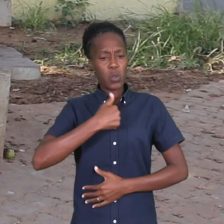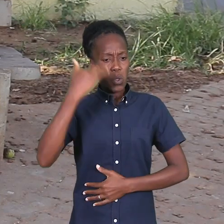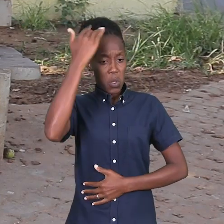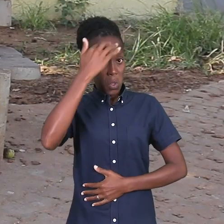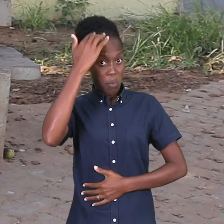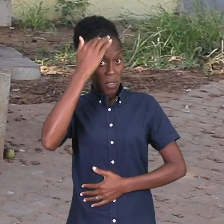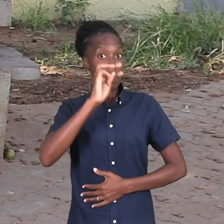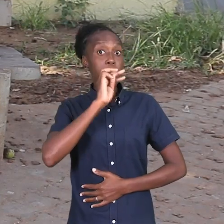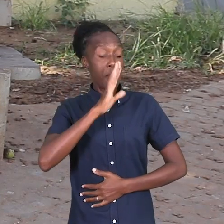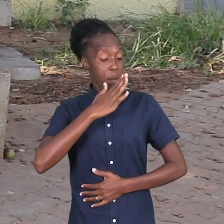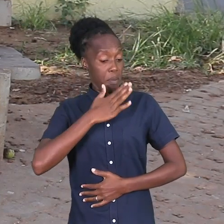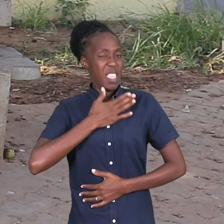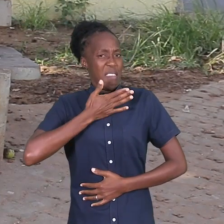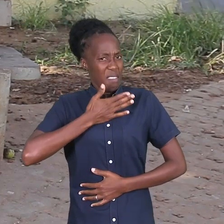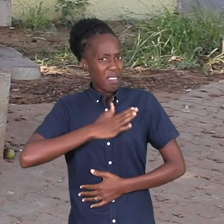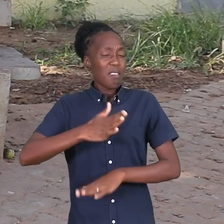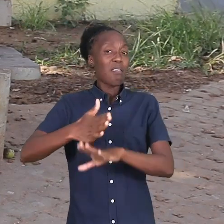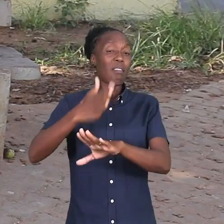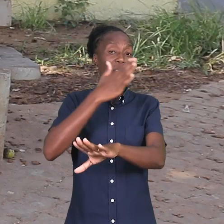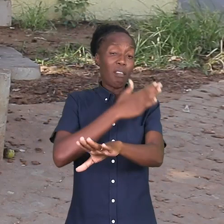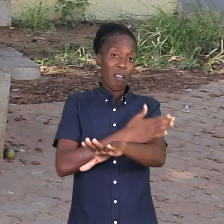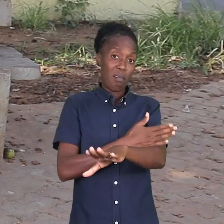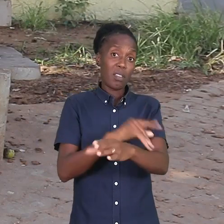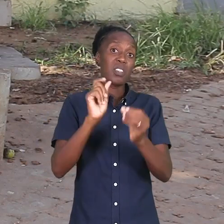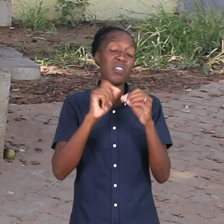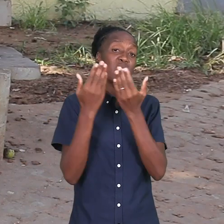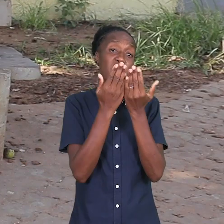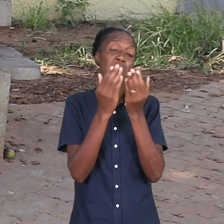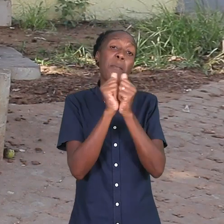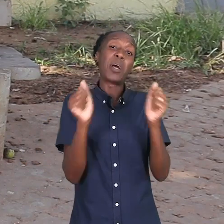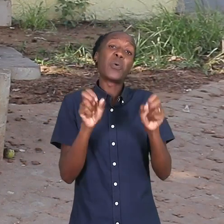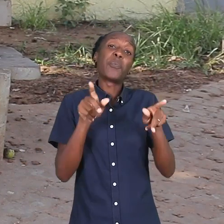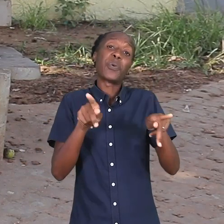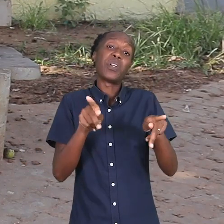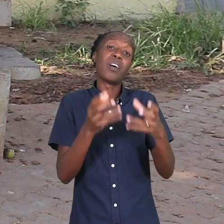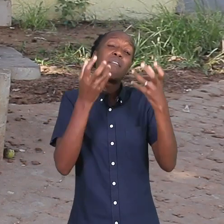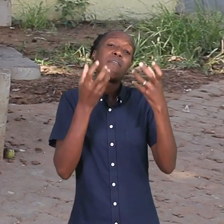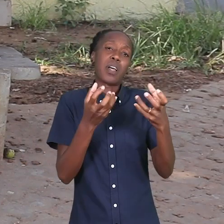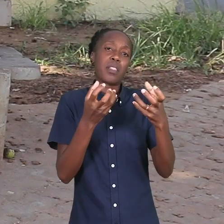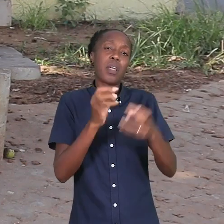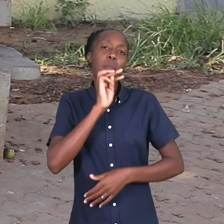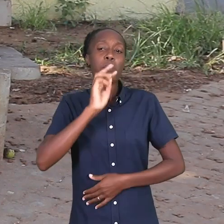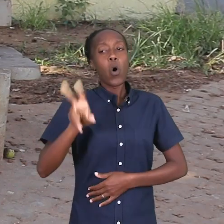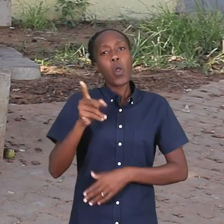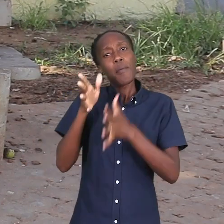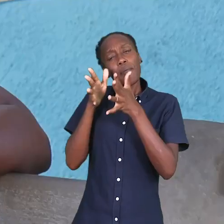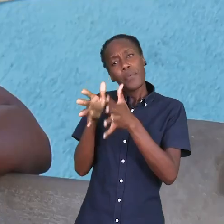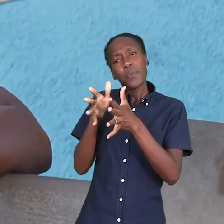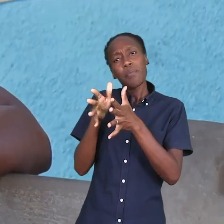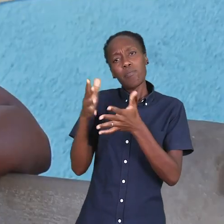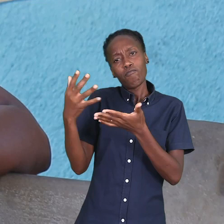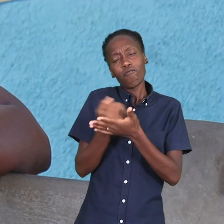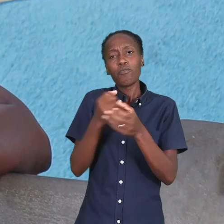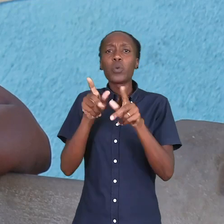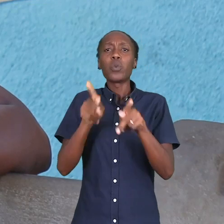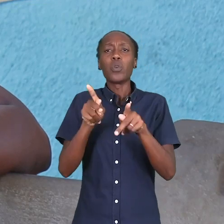De conquista. Exato. Acredito que minha mãe quis conquistar o lugar em que eu estou nesse exato momento, mas não